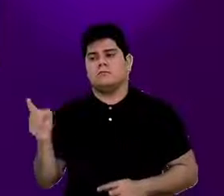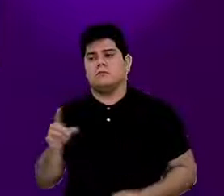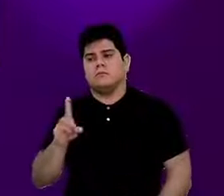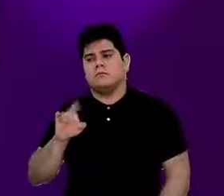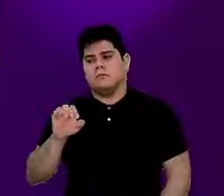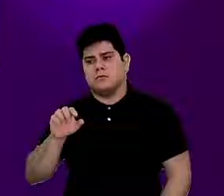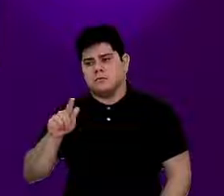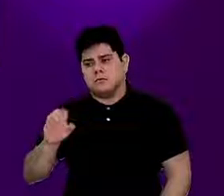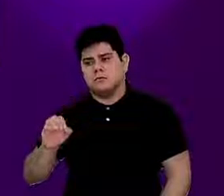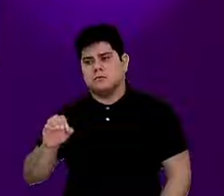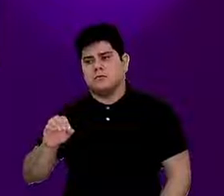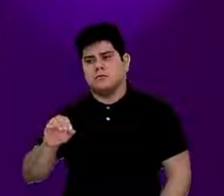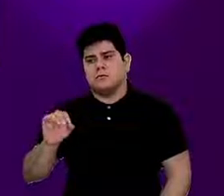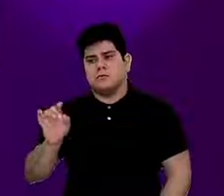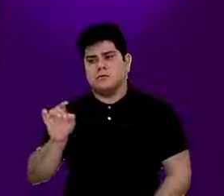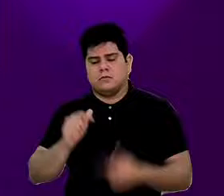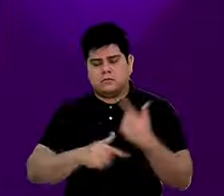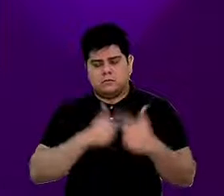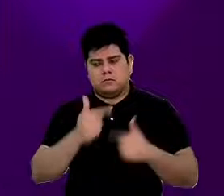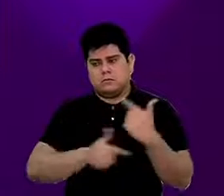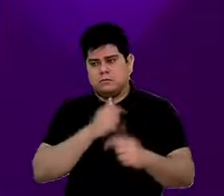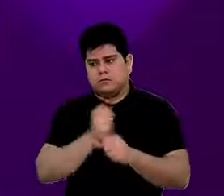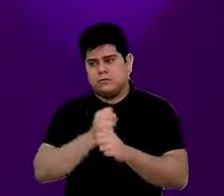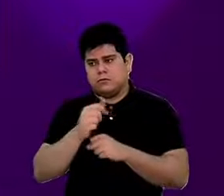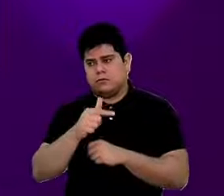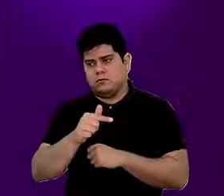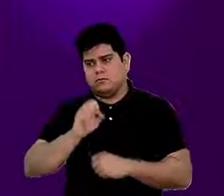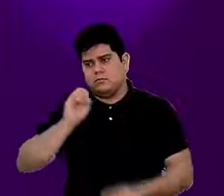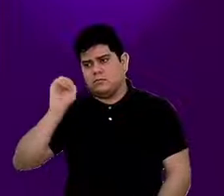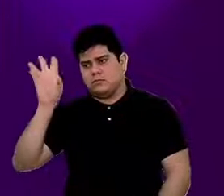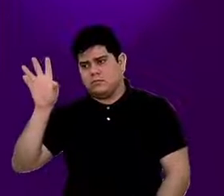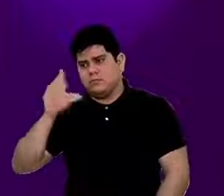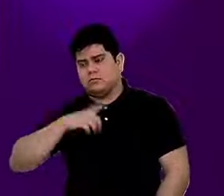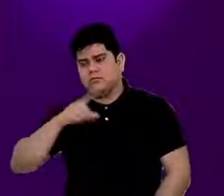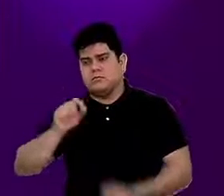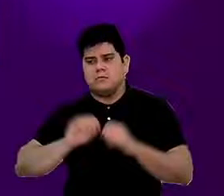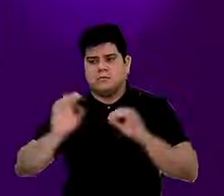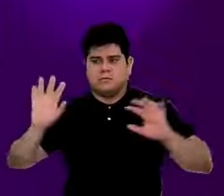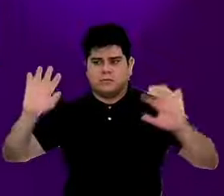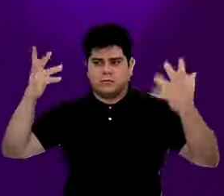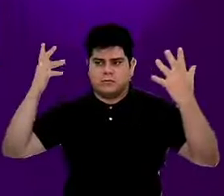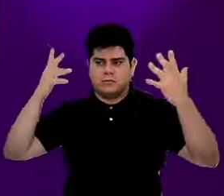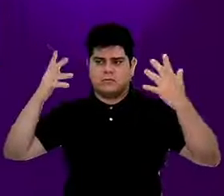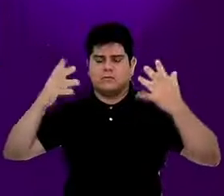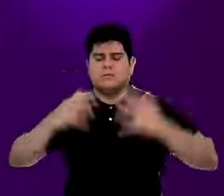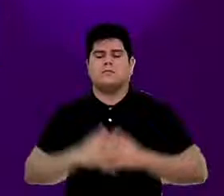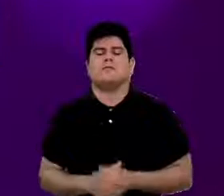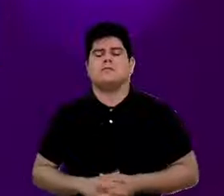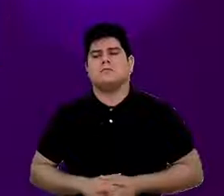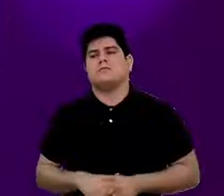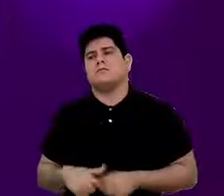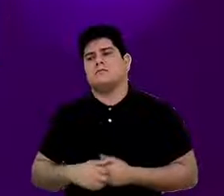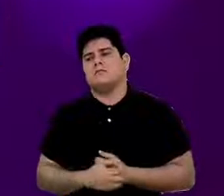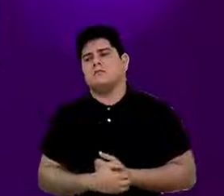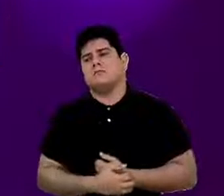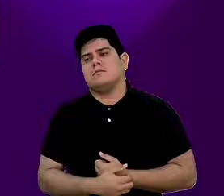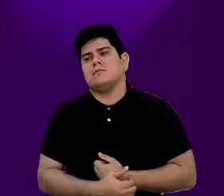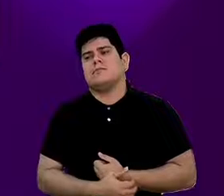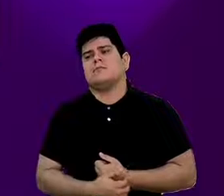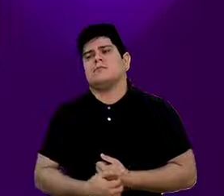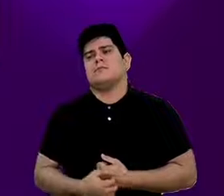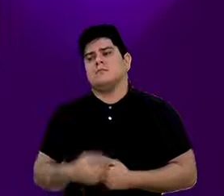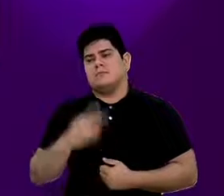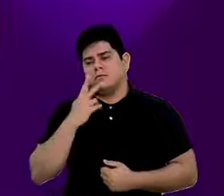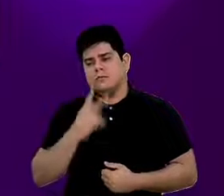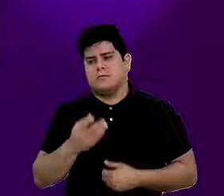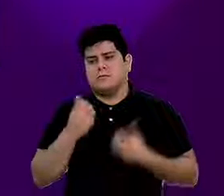de partida, após trabalhar 7 anos com a gente, está indo embora. Fizemos uma festinha para comemorá-lo. E como foi muito bem ressaltado aqui pela